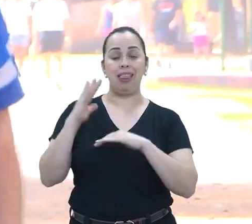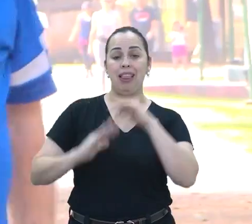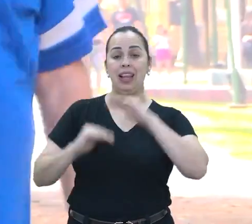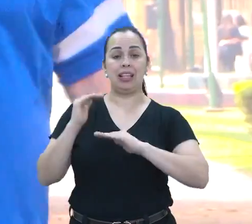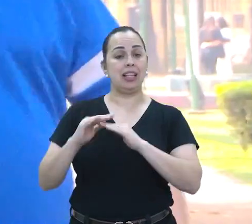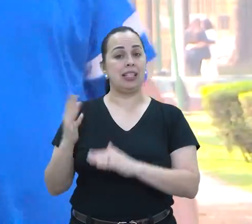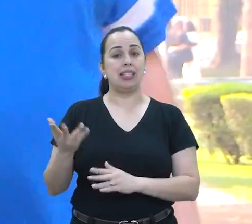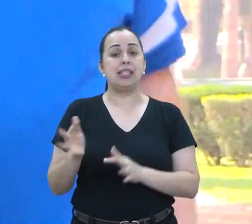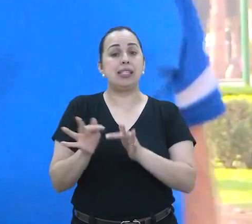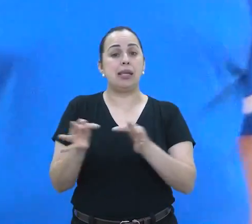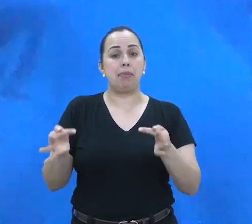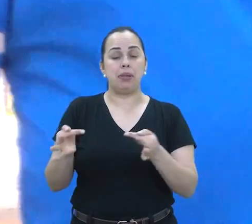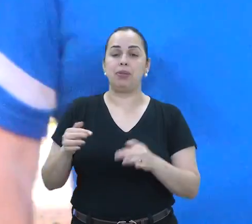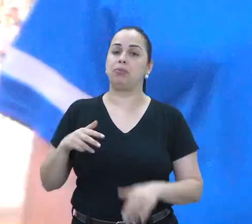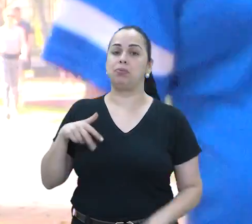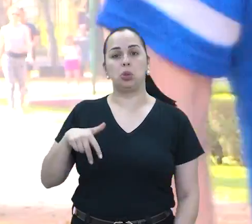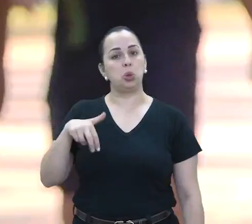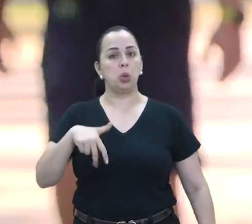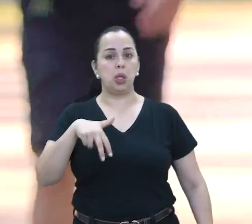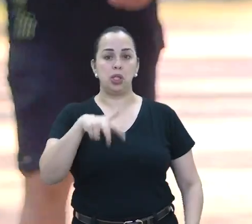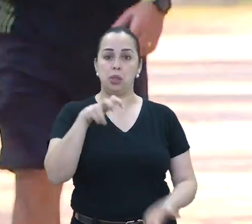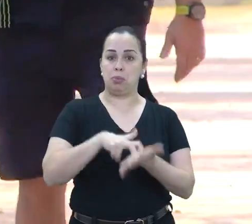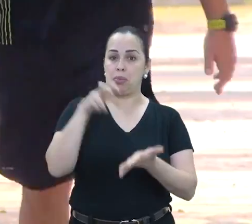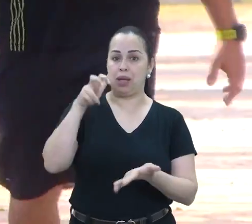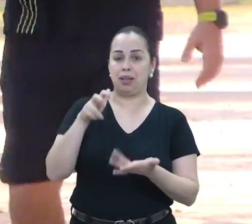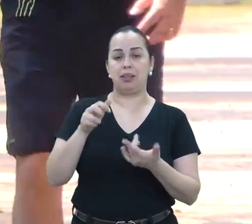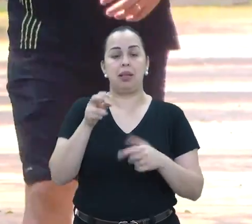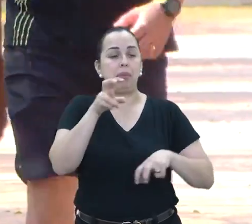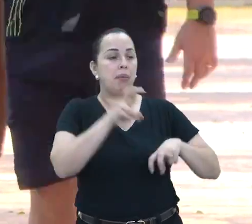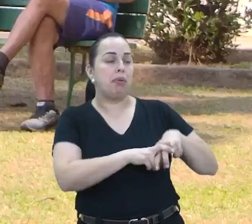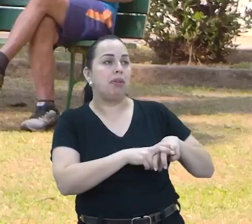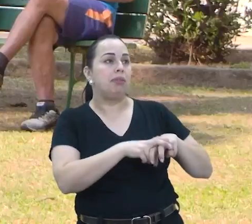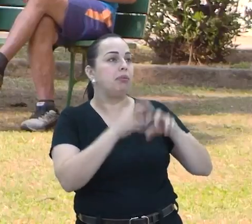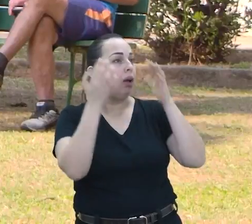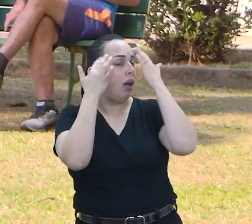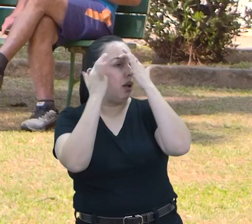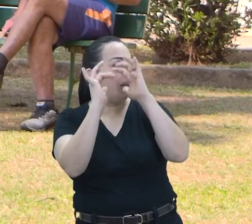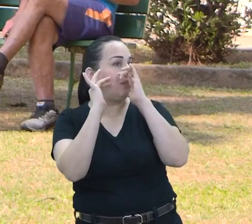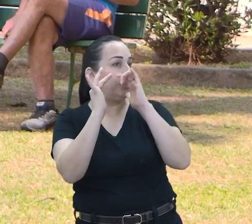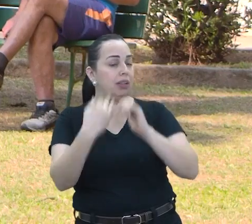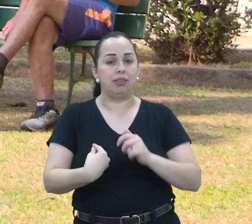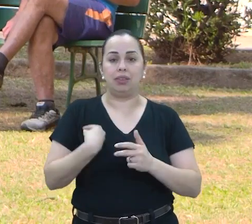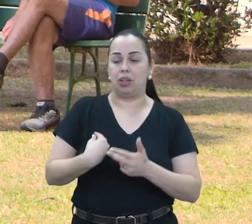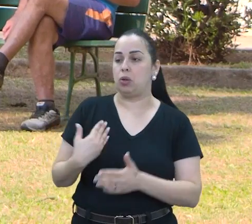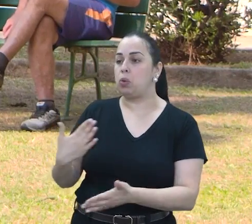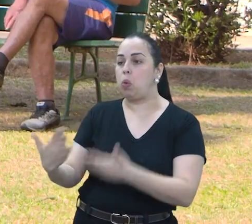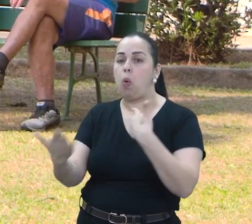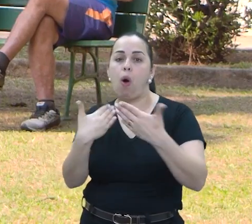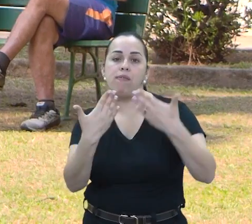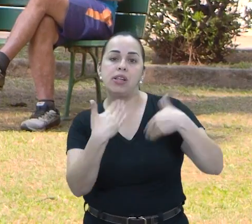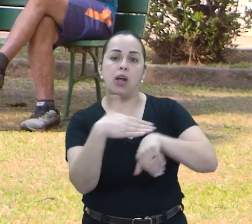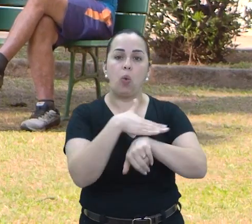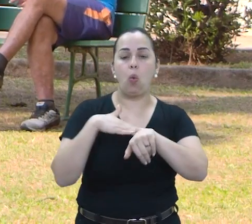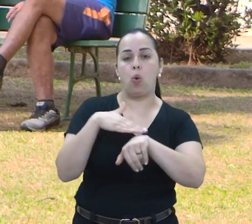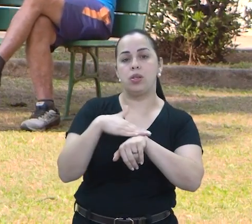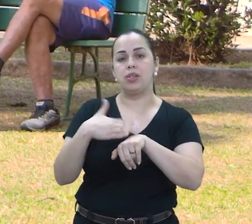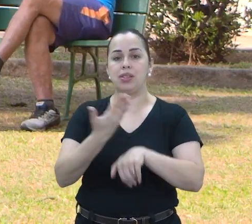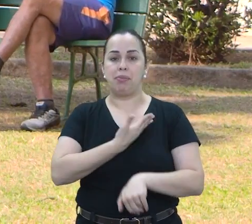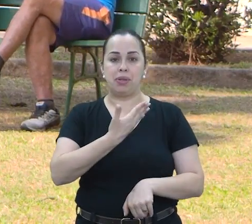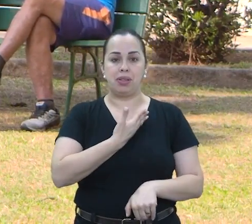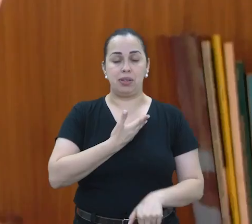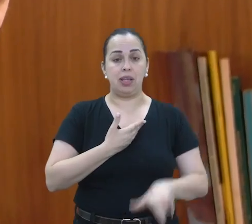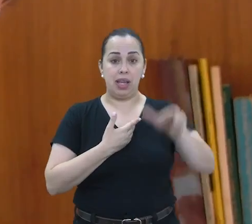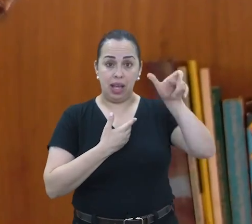práticas simples são fundamentais, como a caminhada pela manhã, a pausa para pensar um pouco sobre a vida, a conversa com